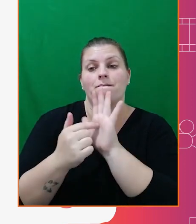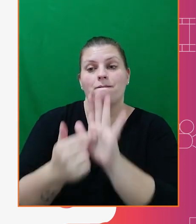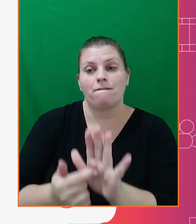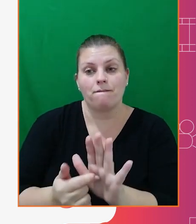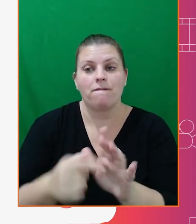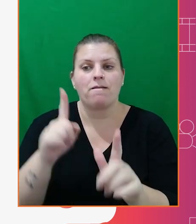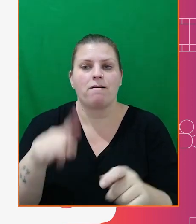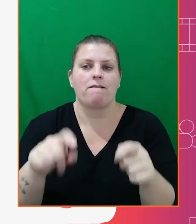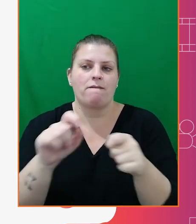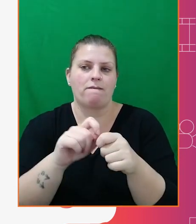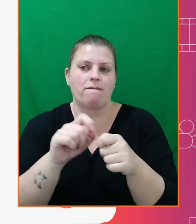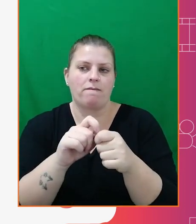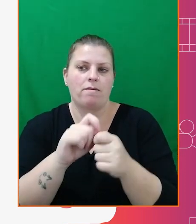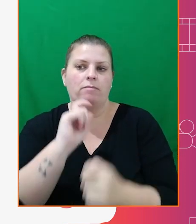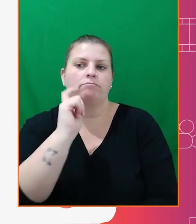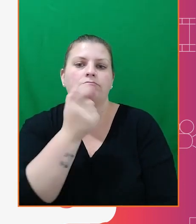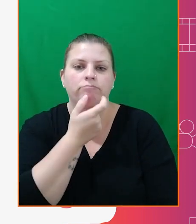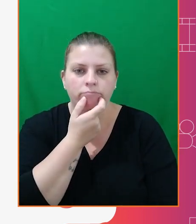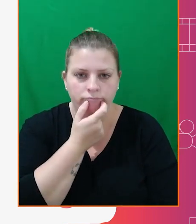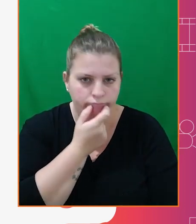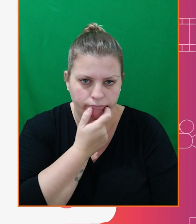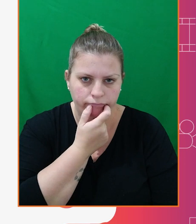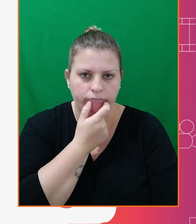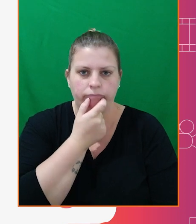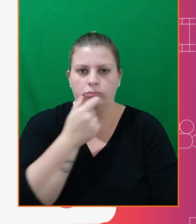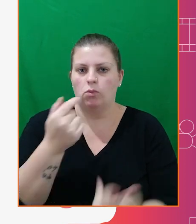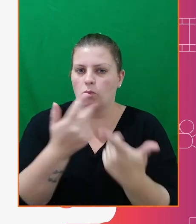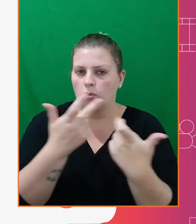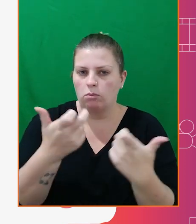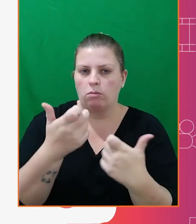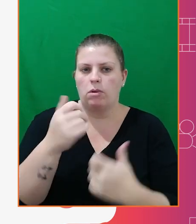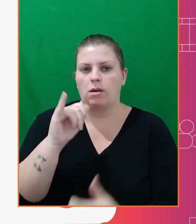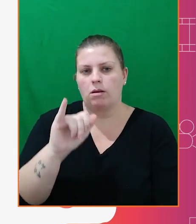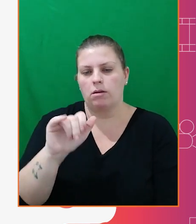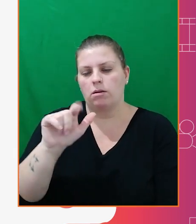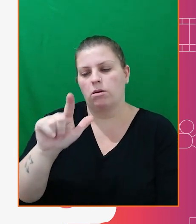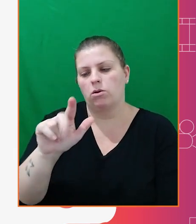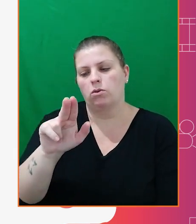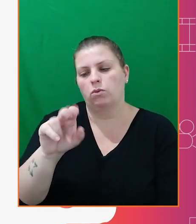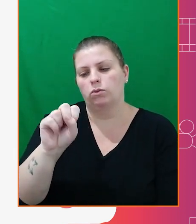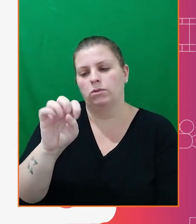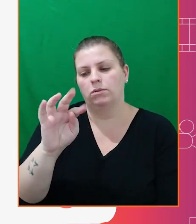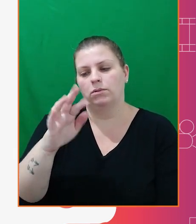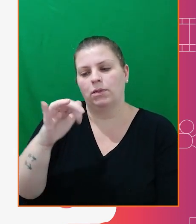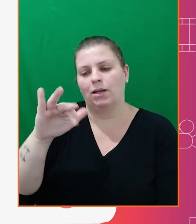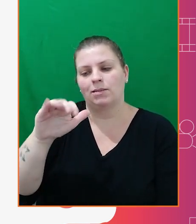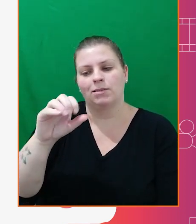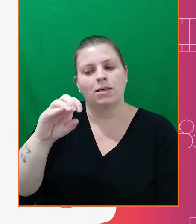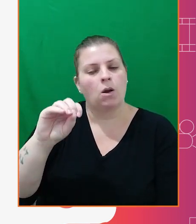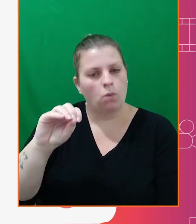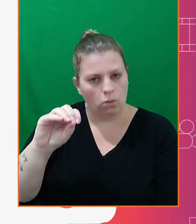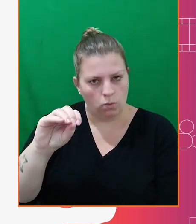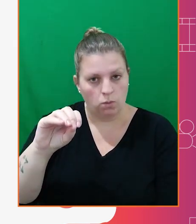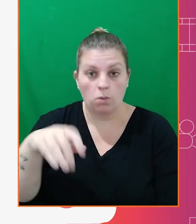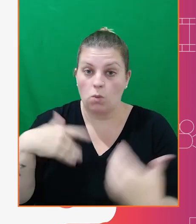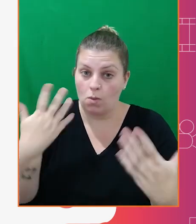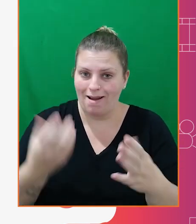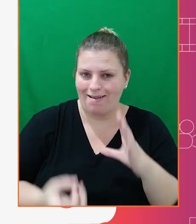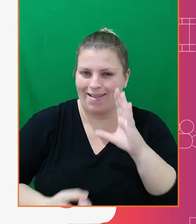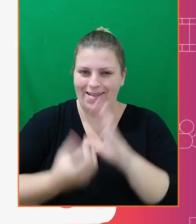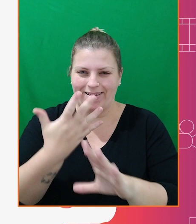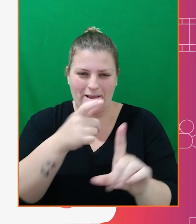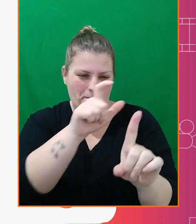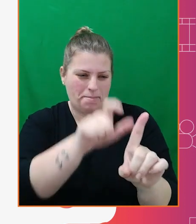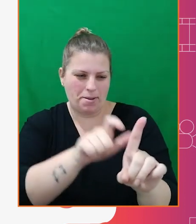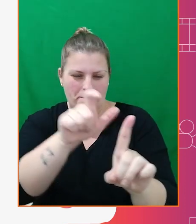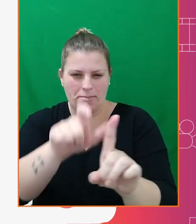storyboards, ilustrações e mesmo na arte de conceito, já que quando criamos os personagens